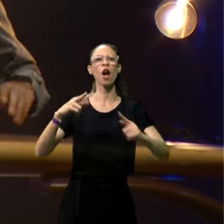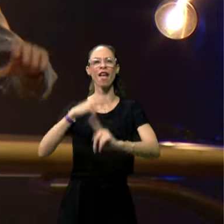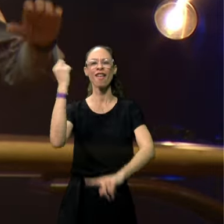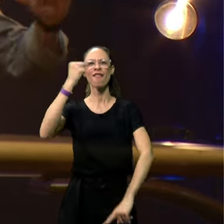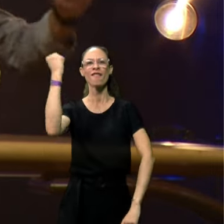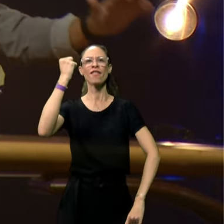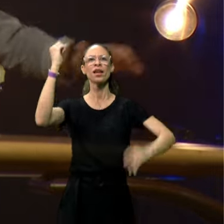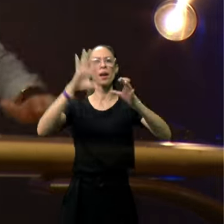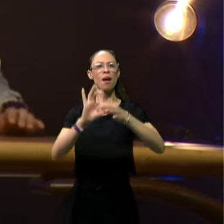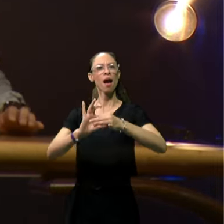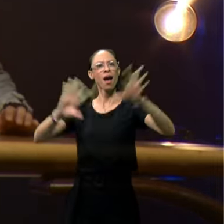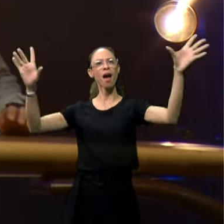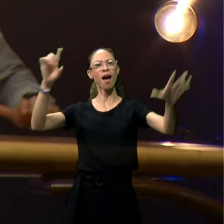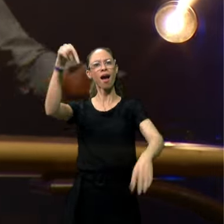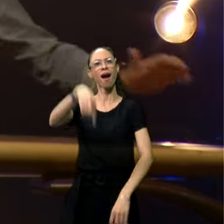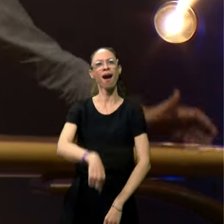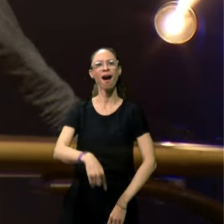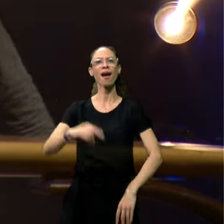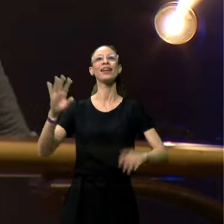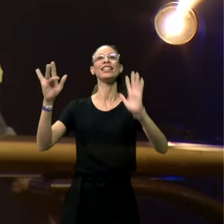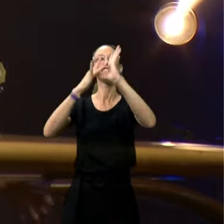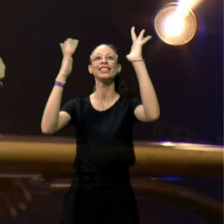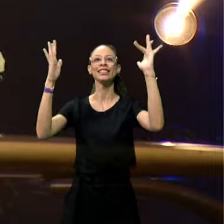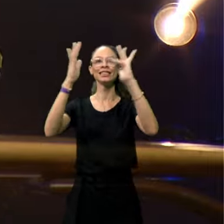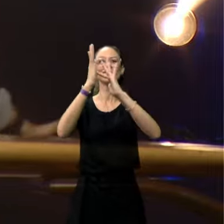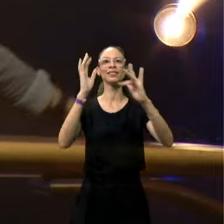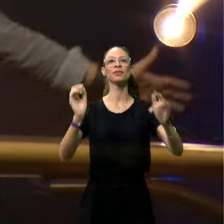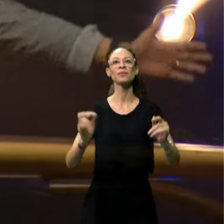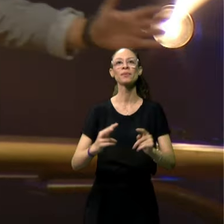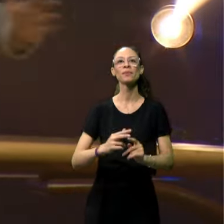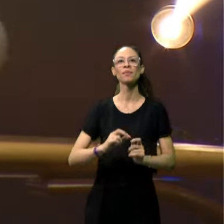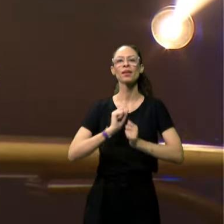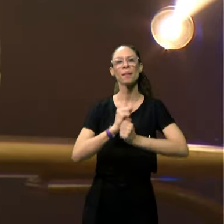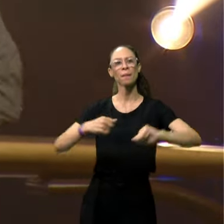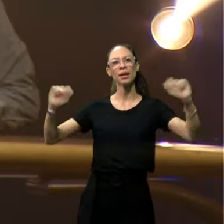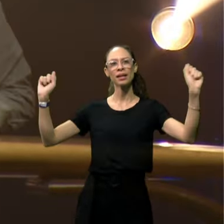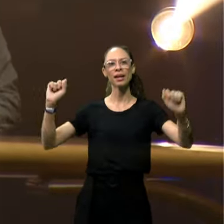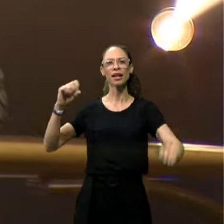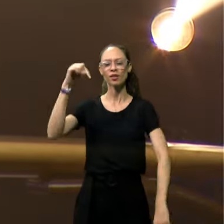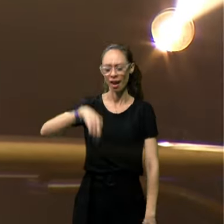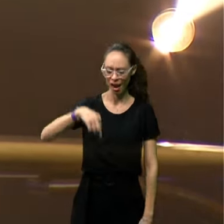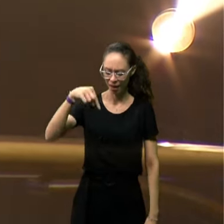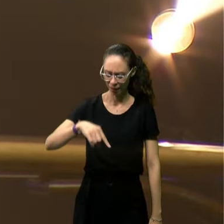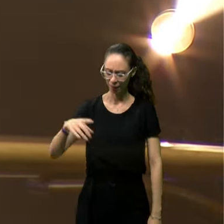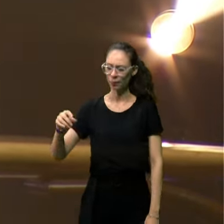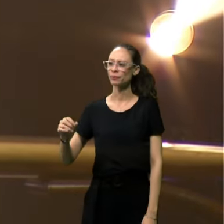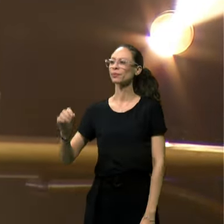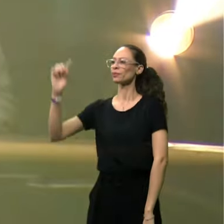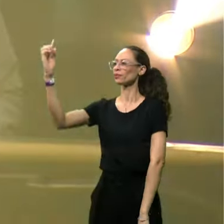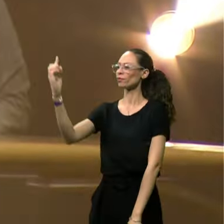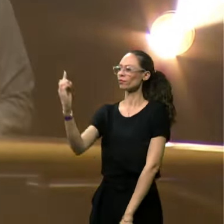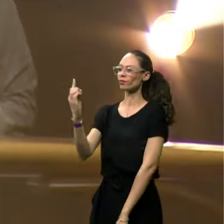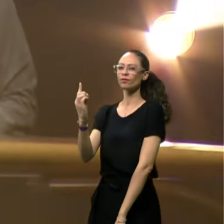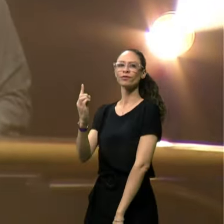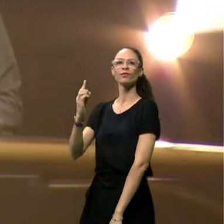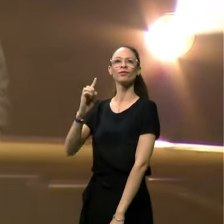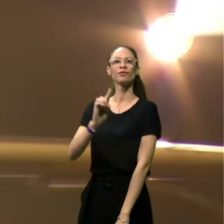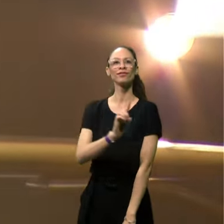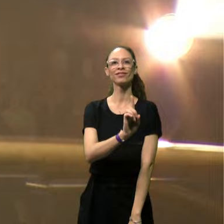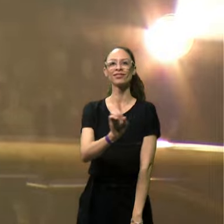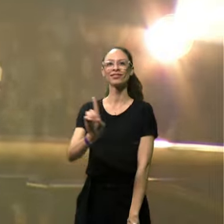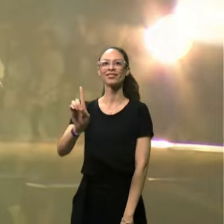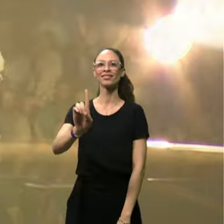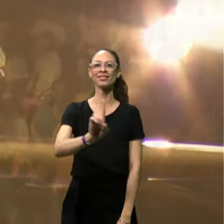nesse culto, toma liberdade neste lugar, toma liberdade no meio da tua igreja, passeia no nosso meio, ó Pai, nessa tarde, que